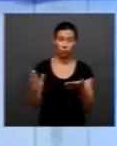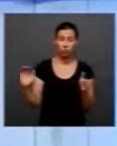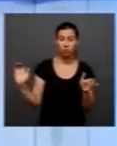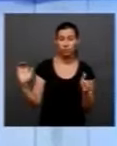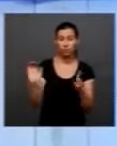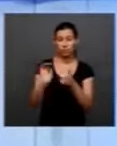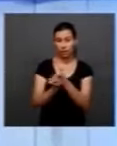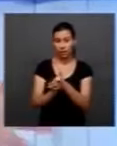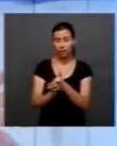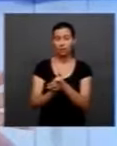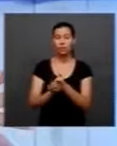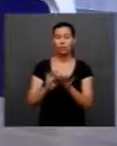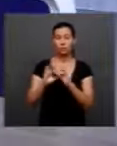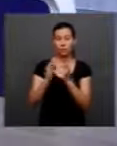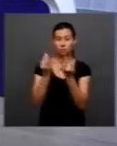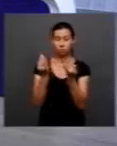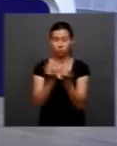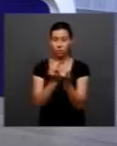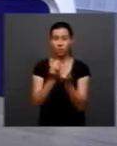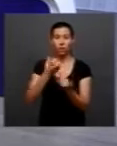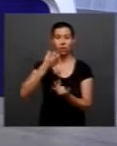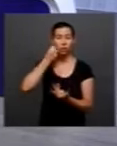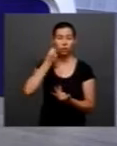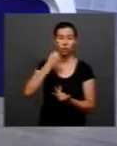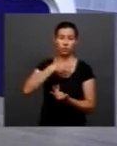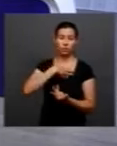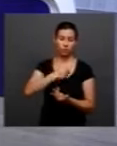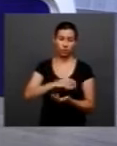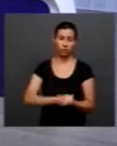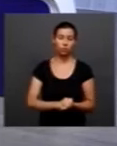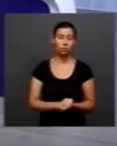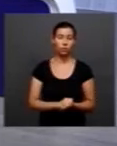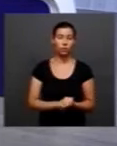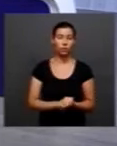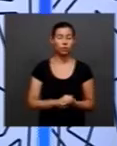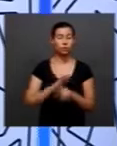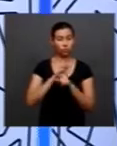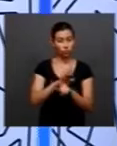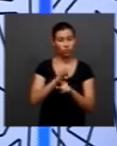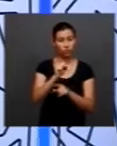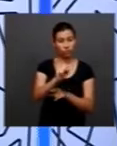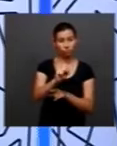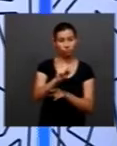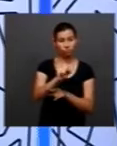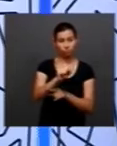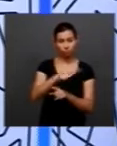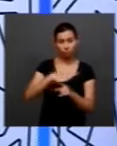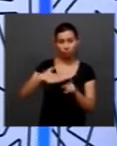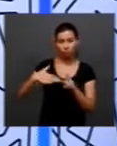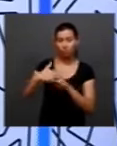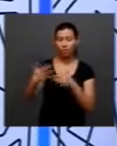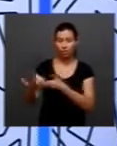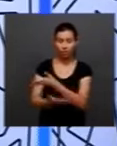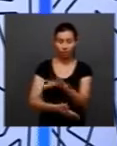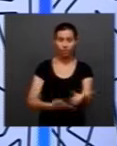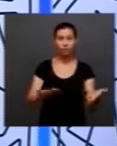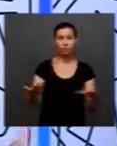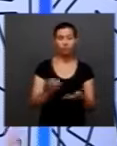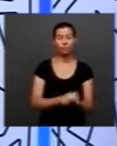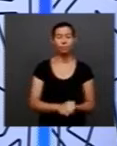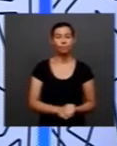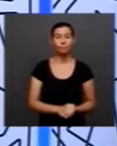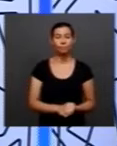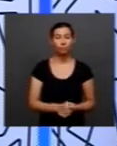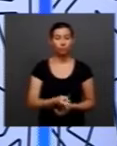adota filhos, essa coisa toda. Isso socializa o esquema. É interessante porque a gente tem observado isso na nossa